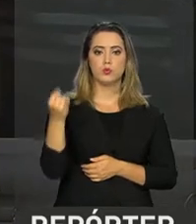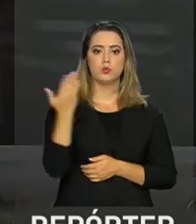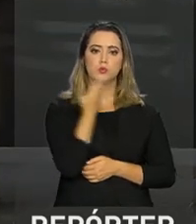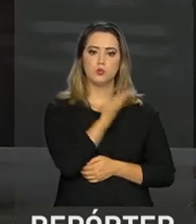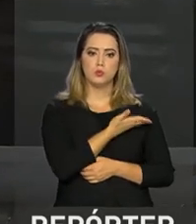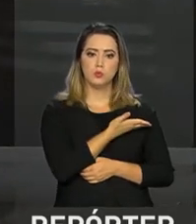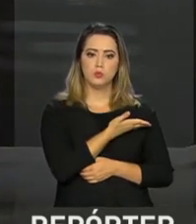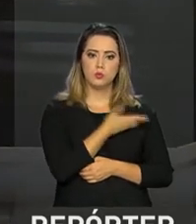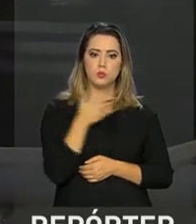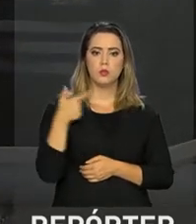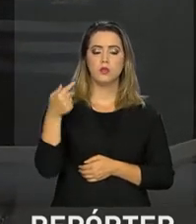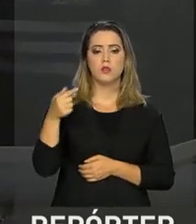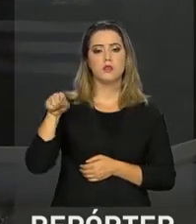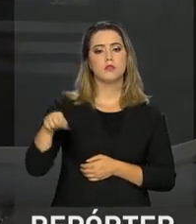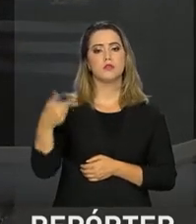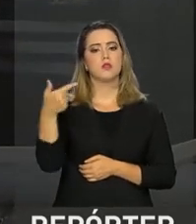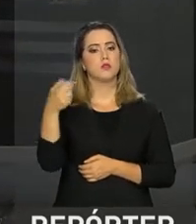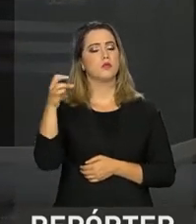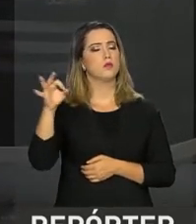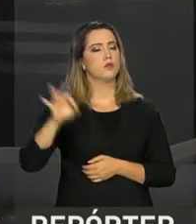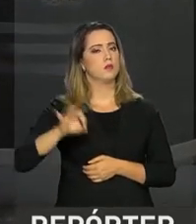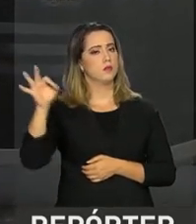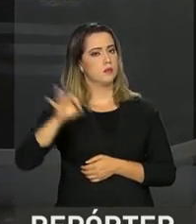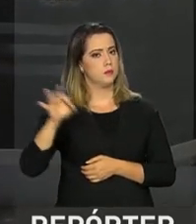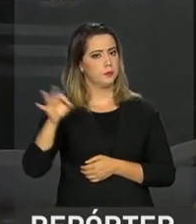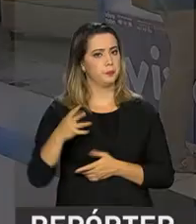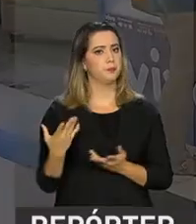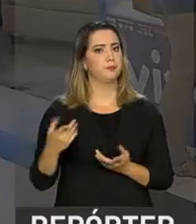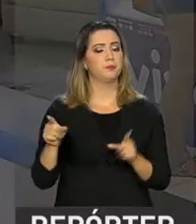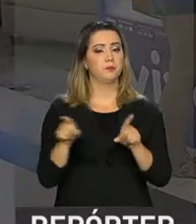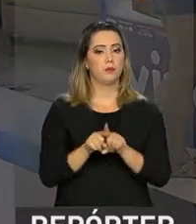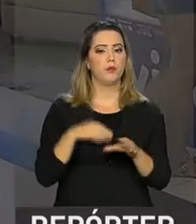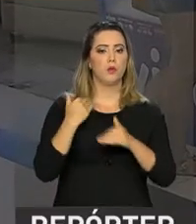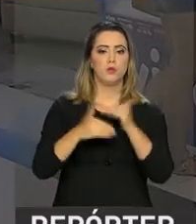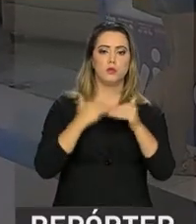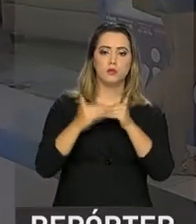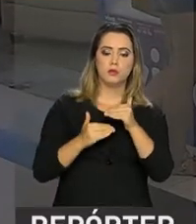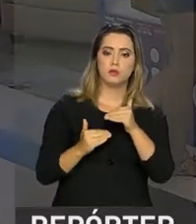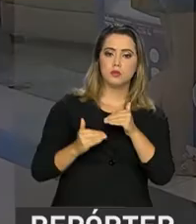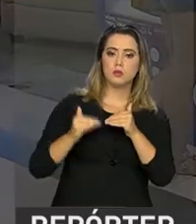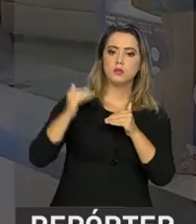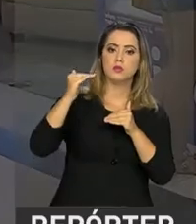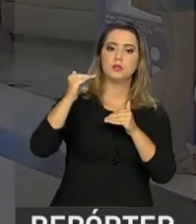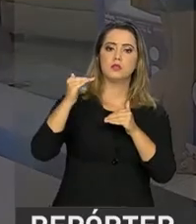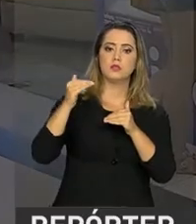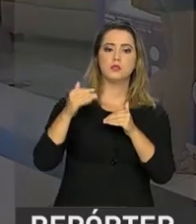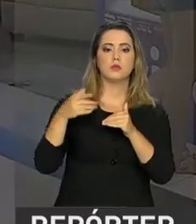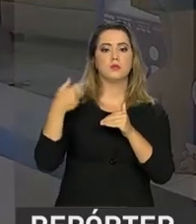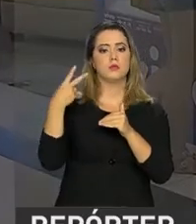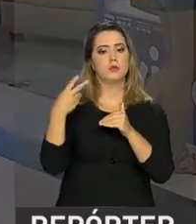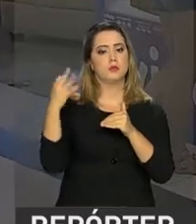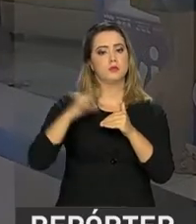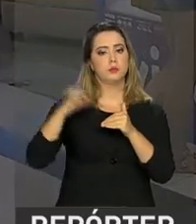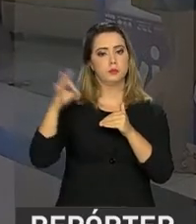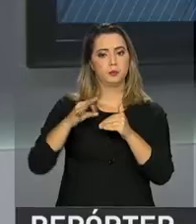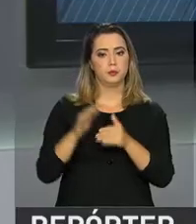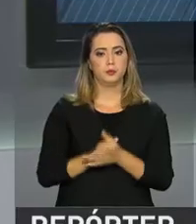da economia selic de 7,25 por cento ao ano e crescimento da economia de 2%